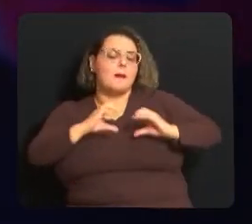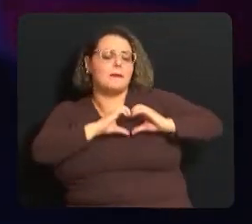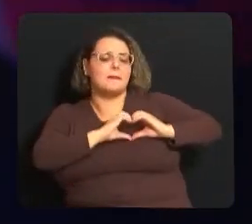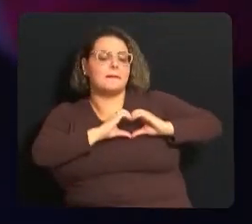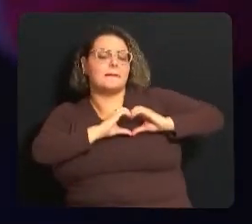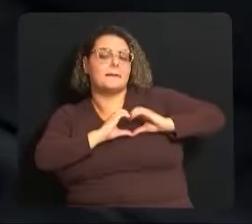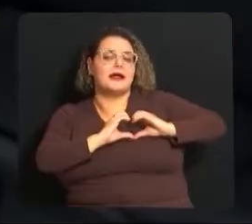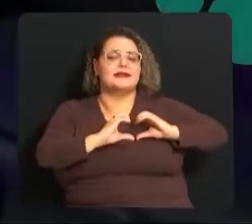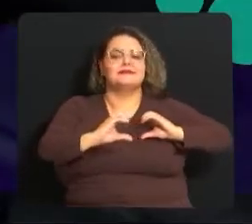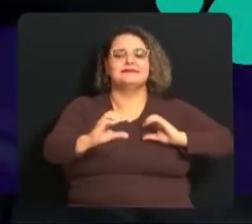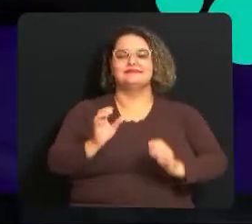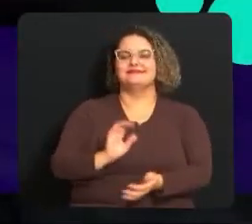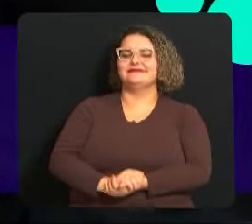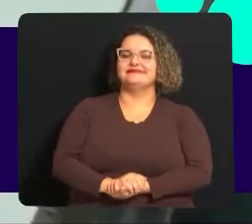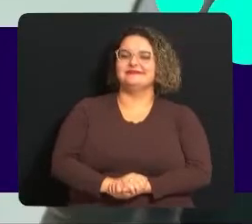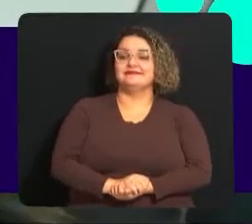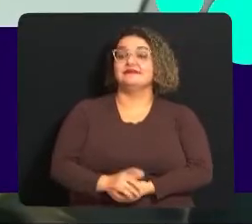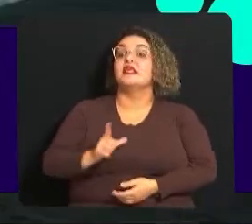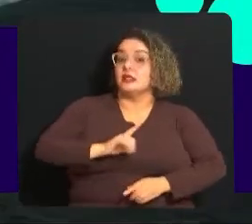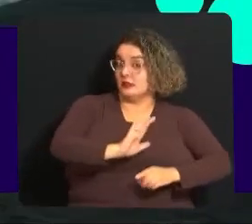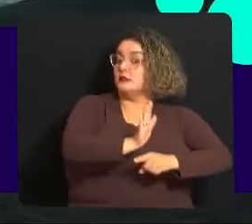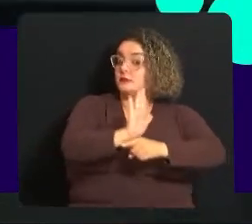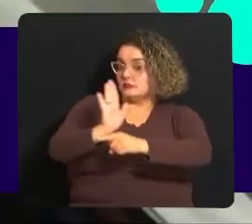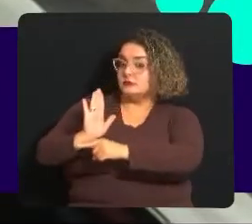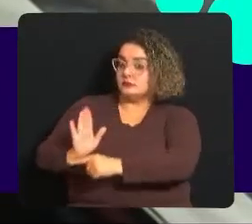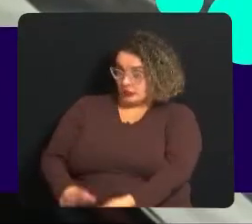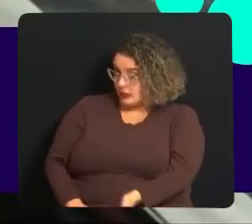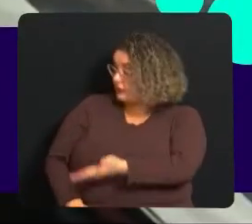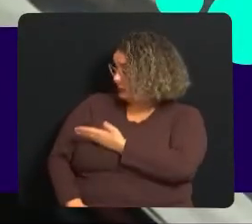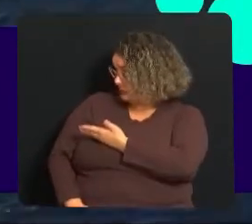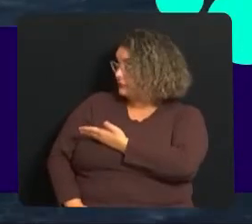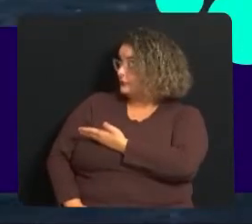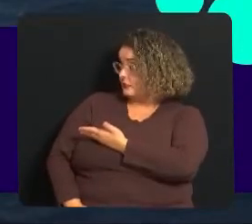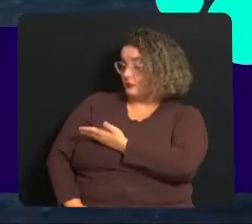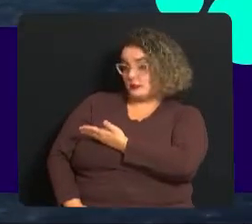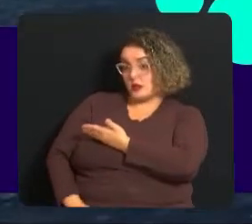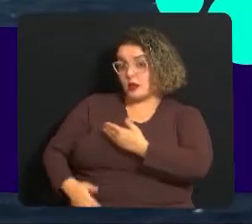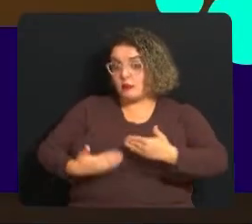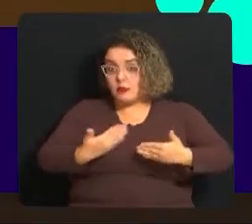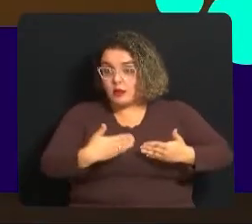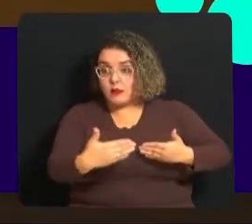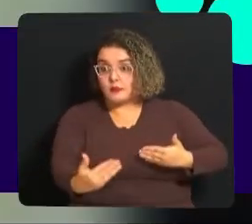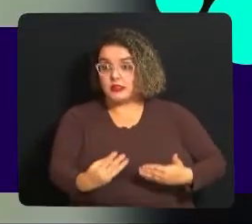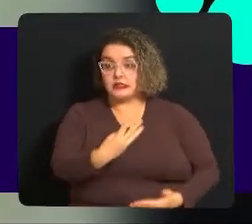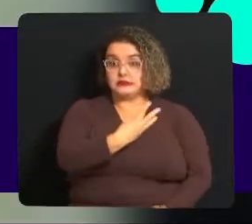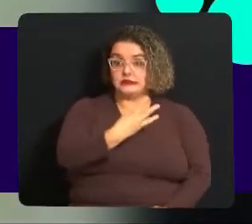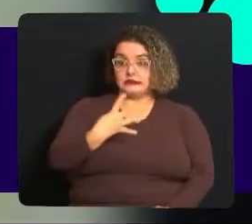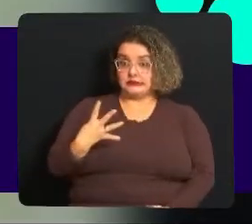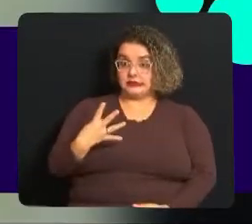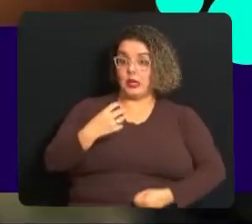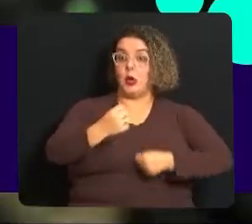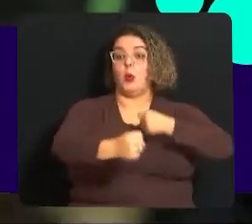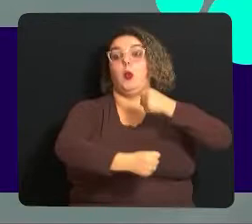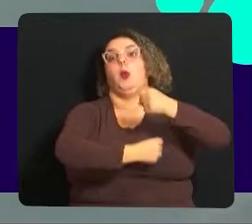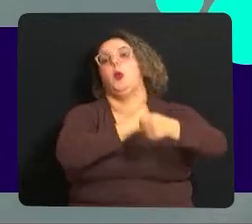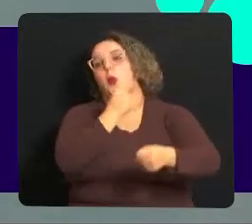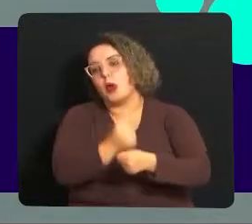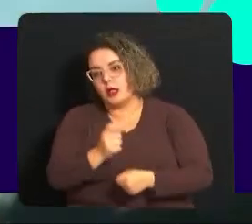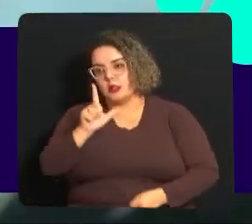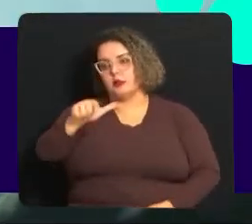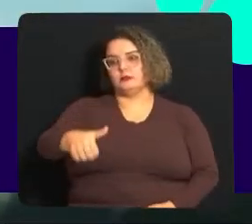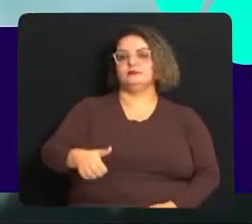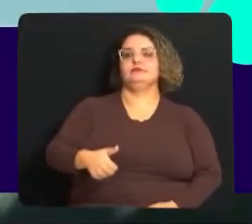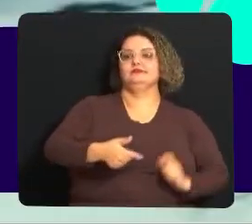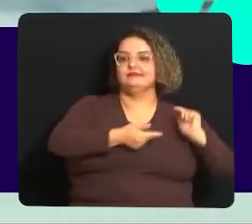metade. Tem grande estreia no cinema, Top Gun Maverick, uma sequência 34 anos depois do